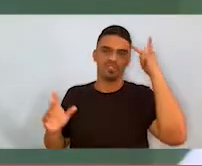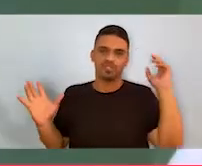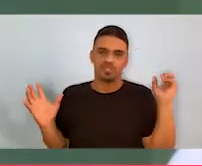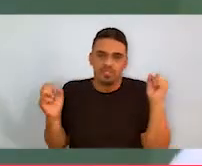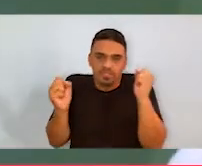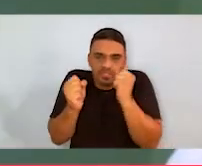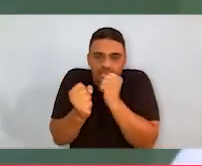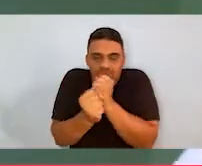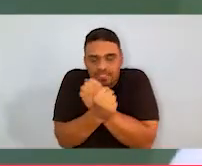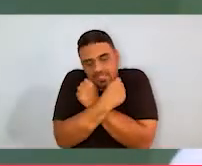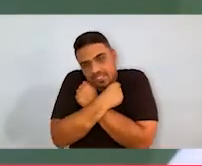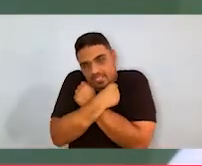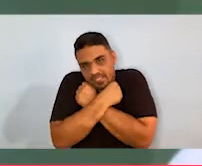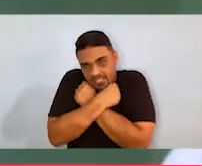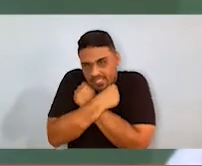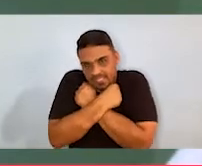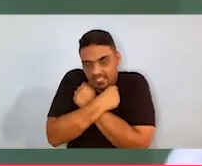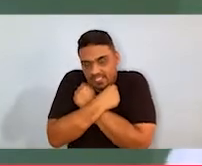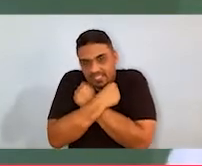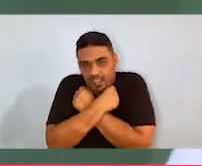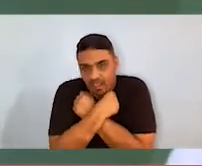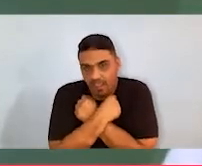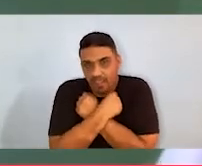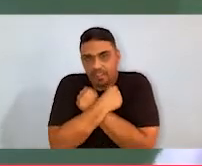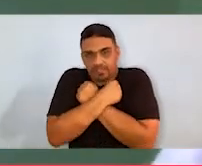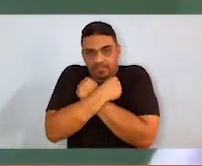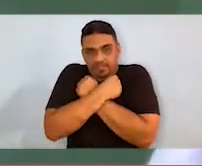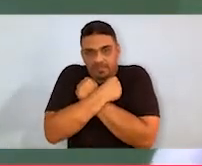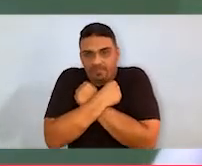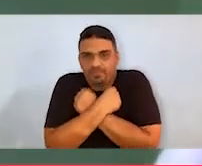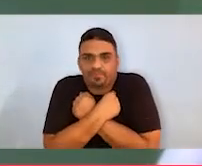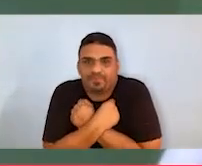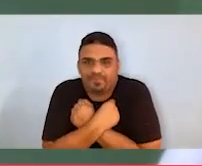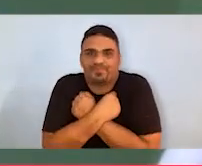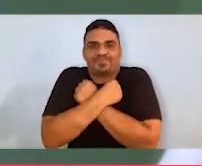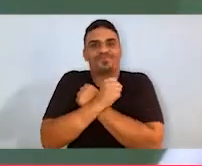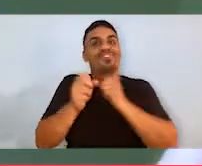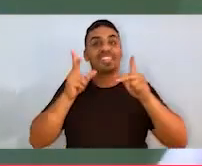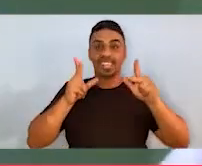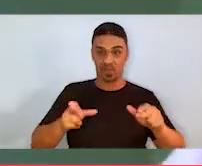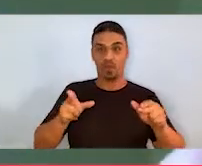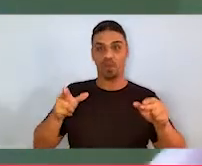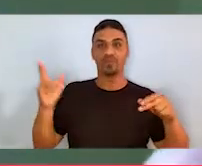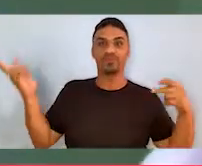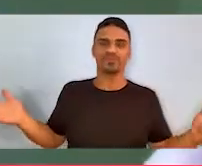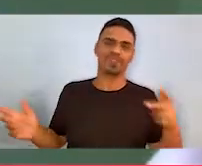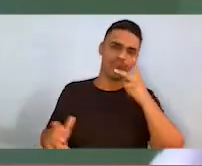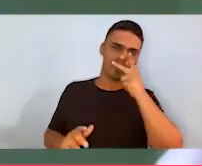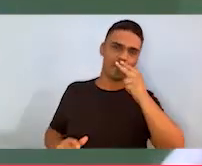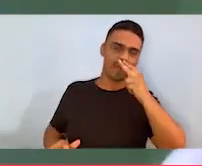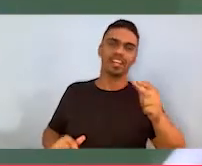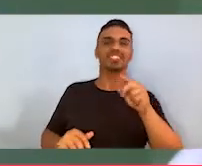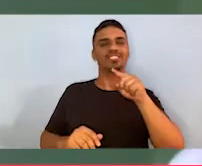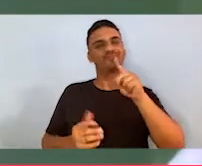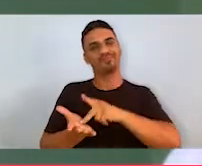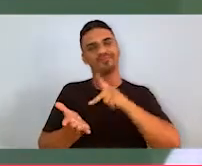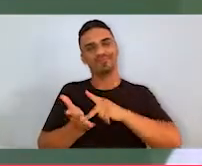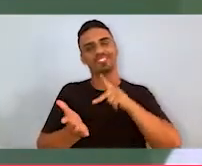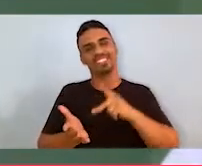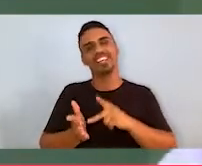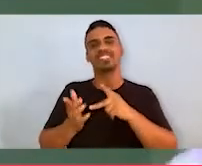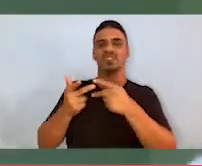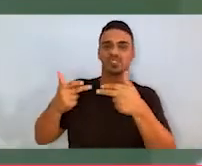num cobertor, se encolhendinho para baixo e subindo. Então, eu acho que isso é uma das